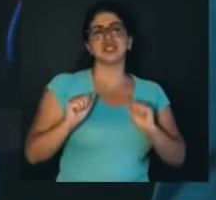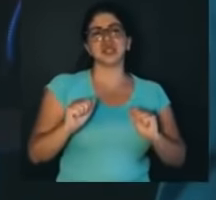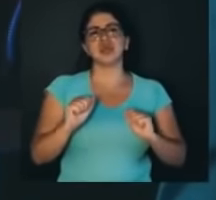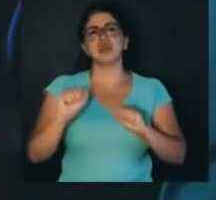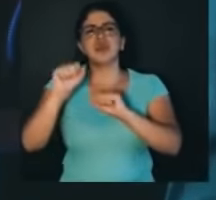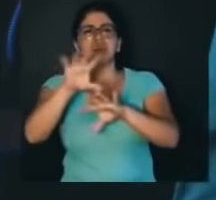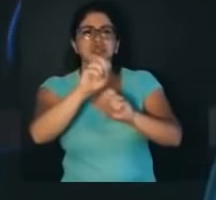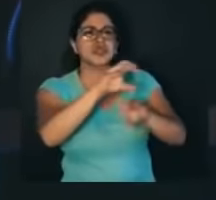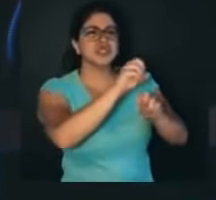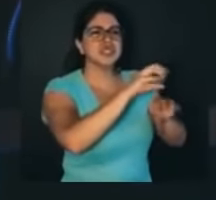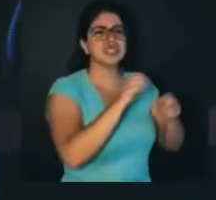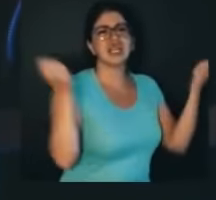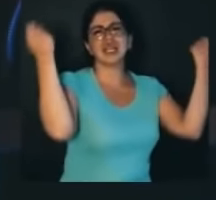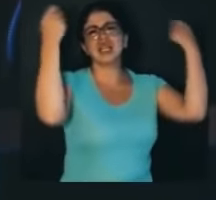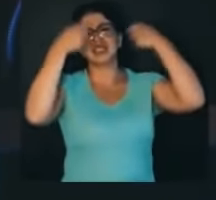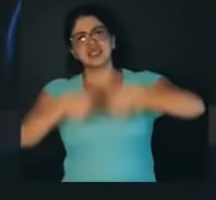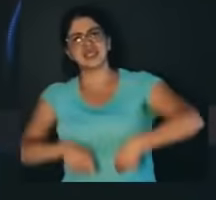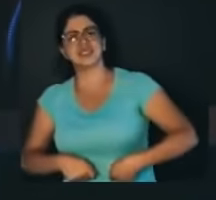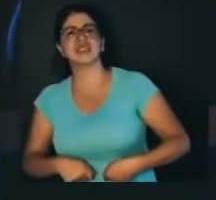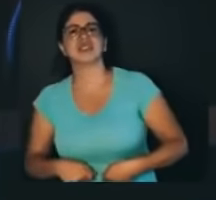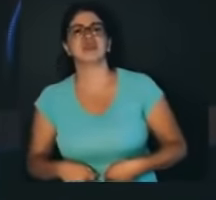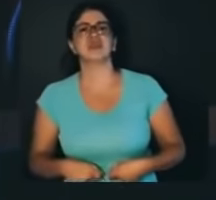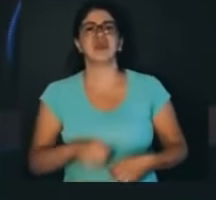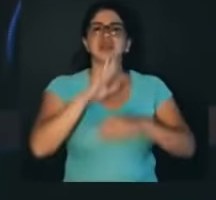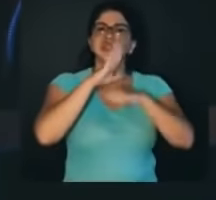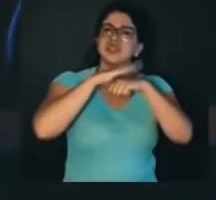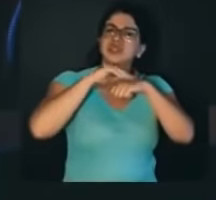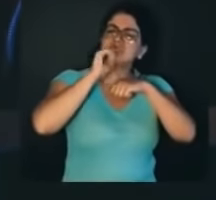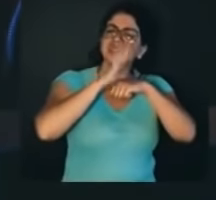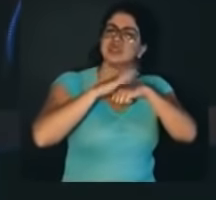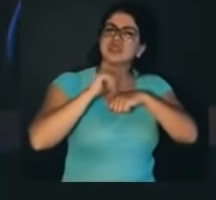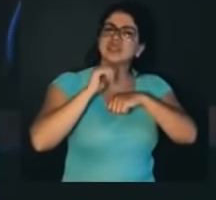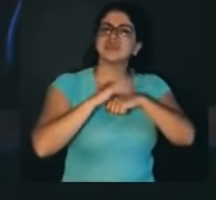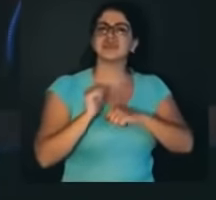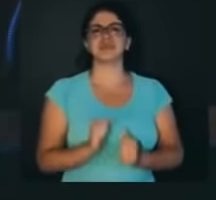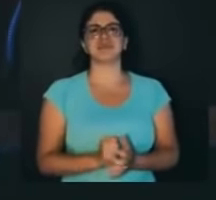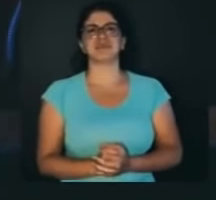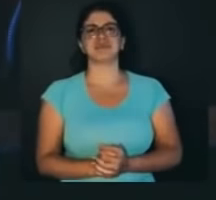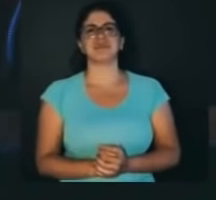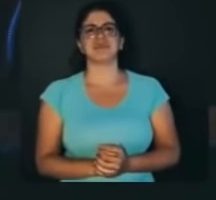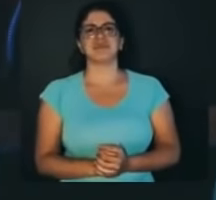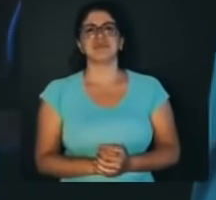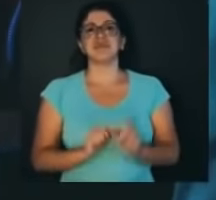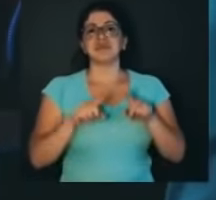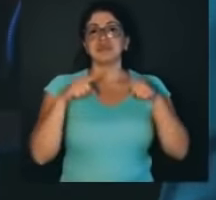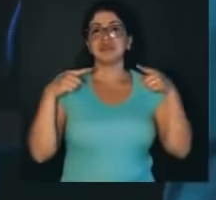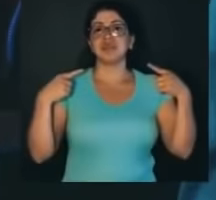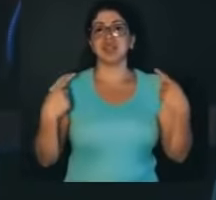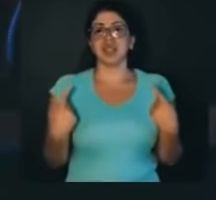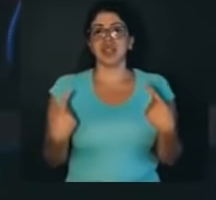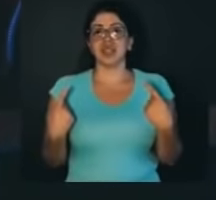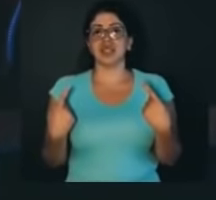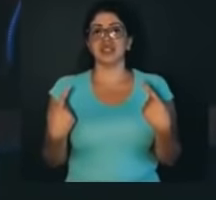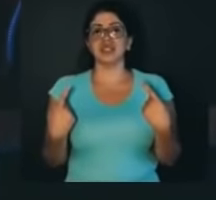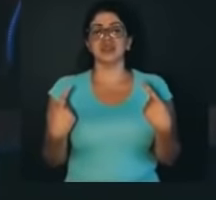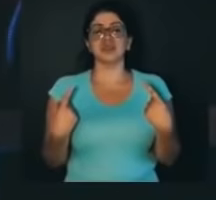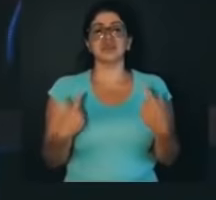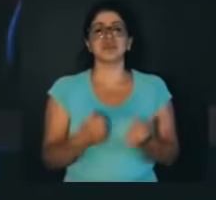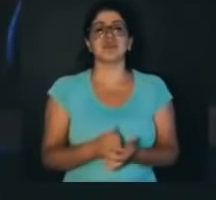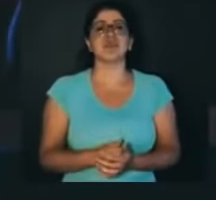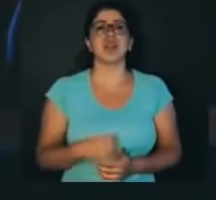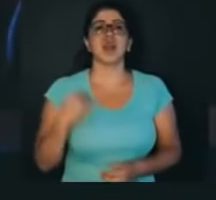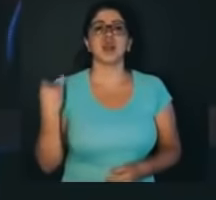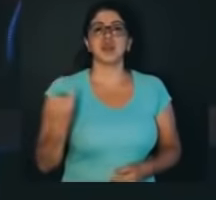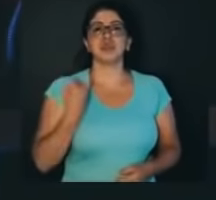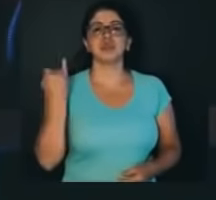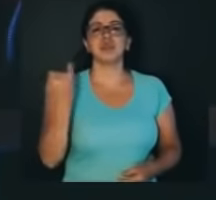capacitar, você pode confortar. Mas o importante que você compreenda é que não é só o